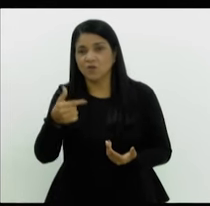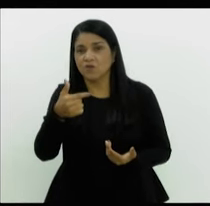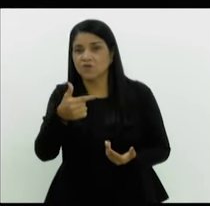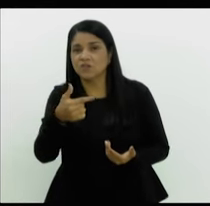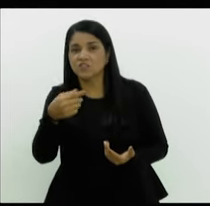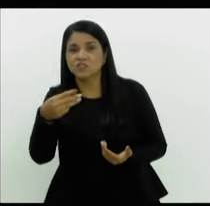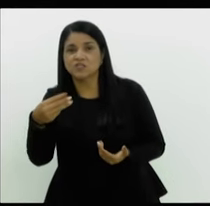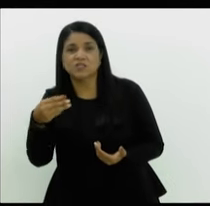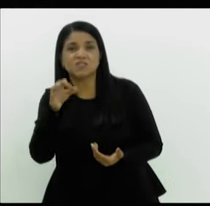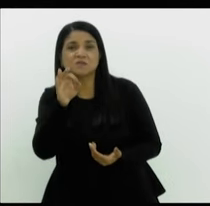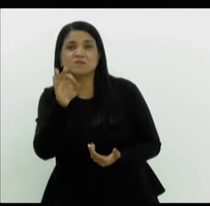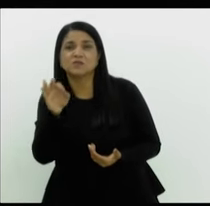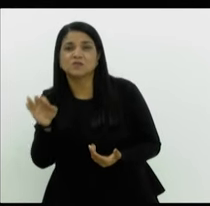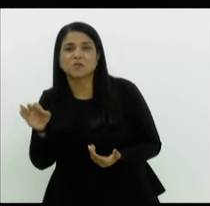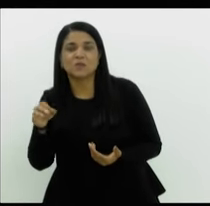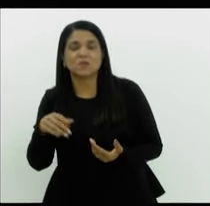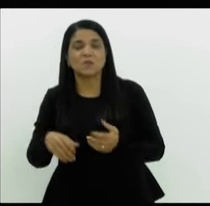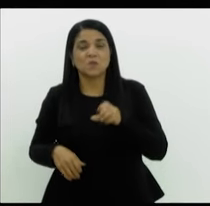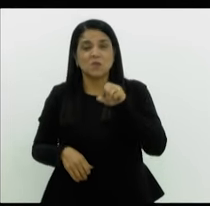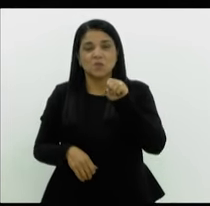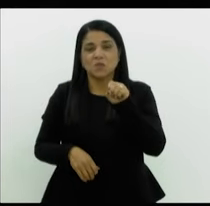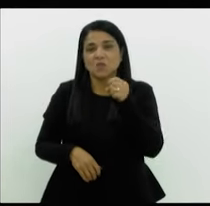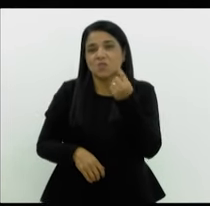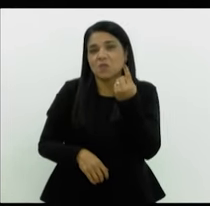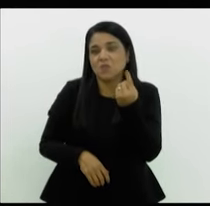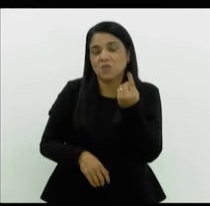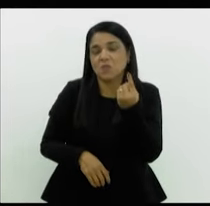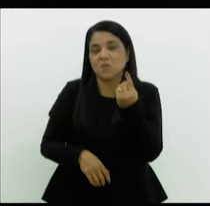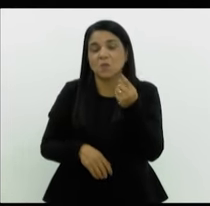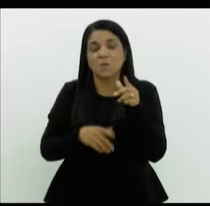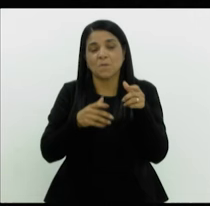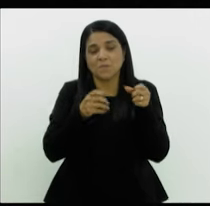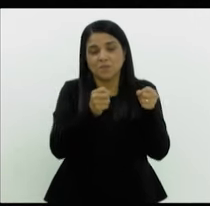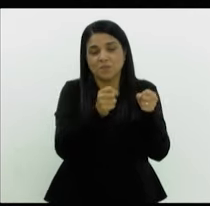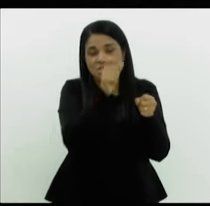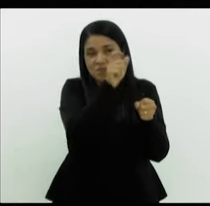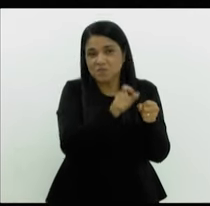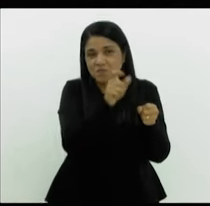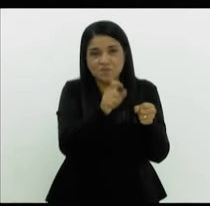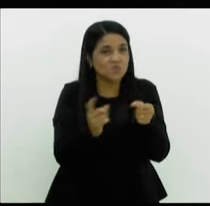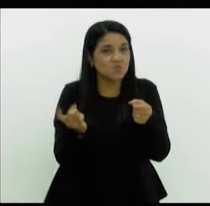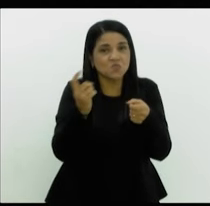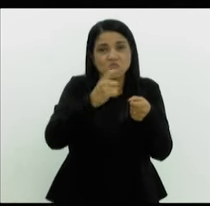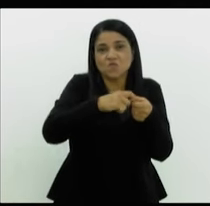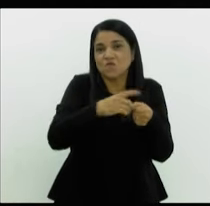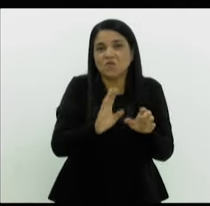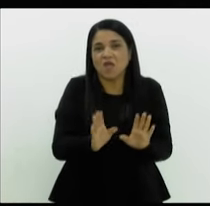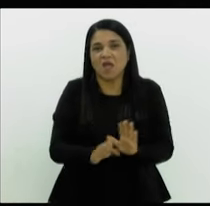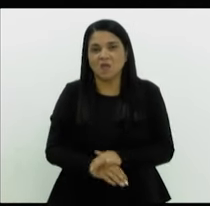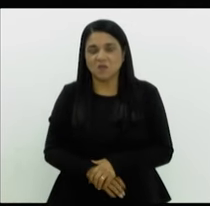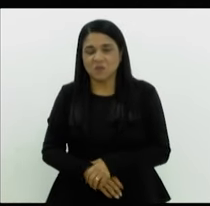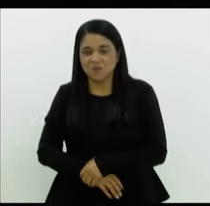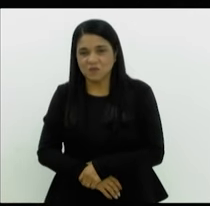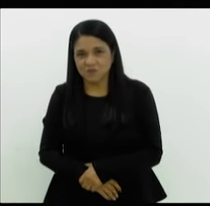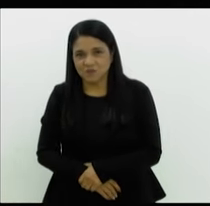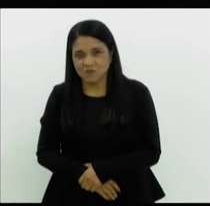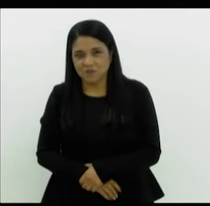0,23%, ou seja, 81 presos daqueles mais de 30 mil que tiveram direito à